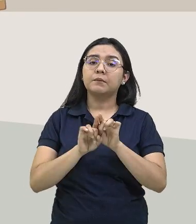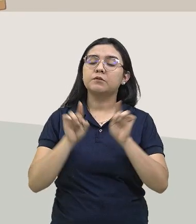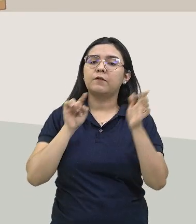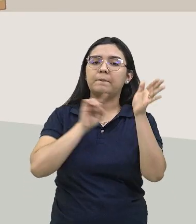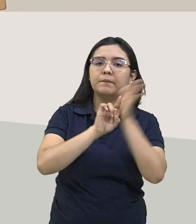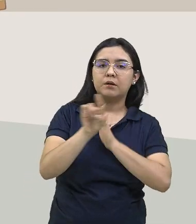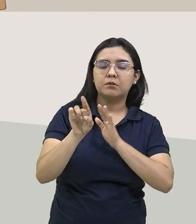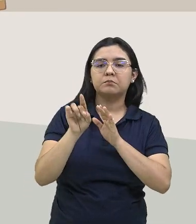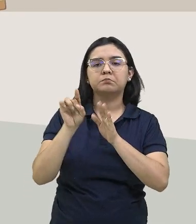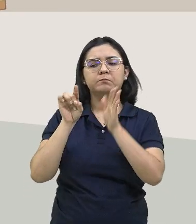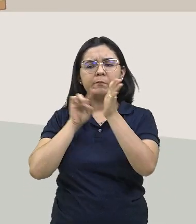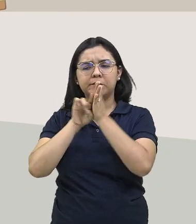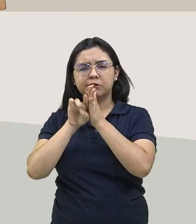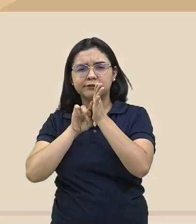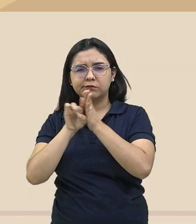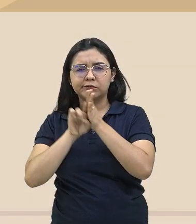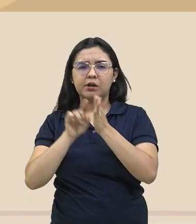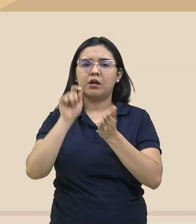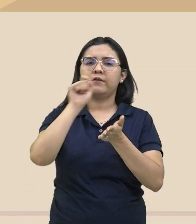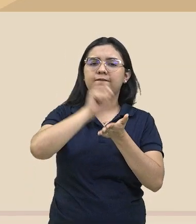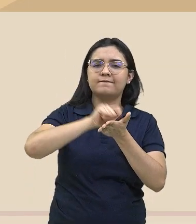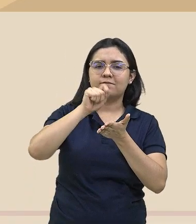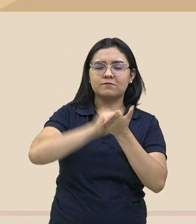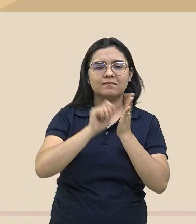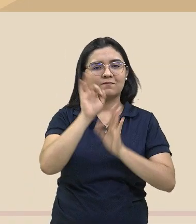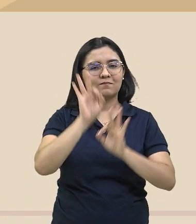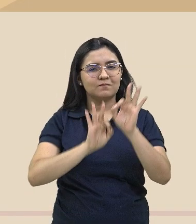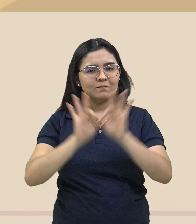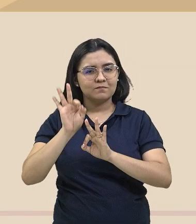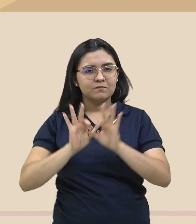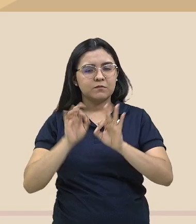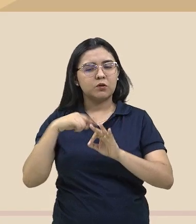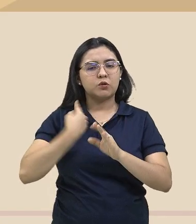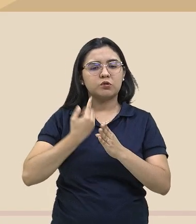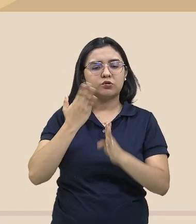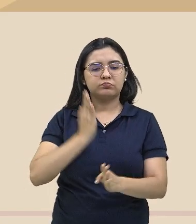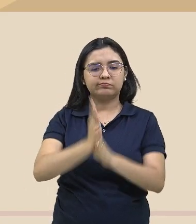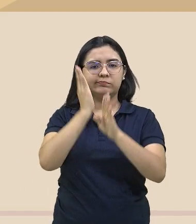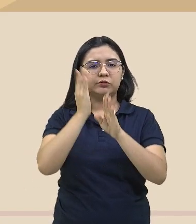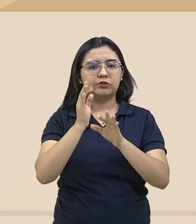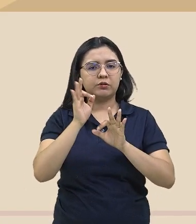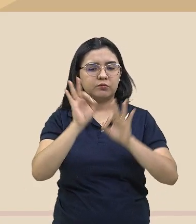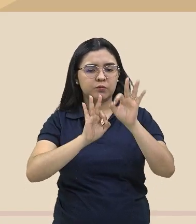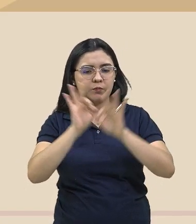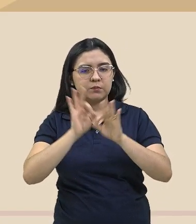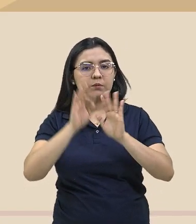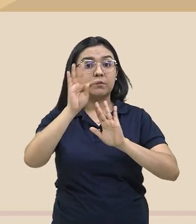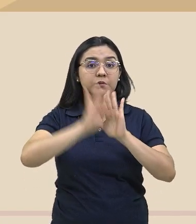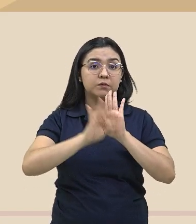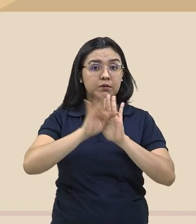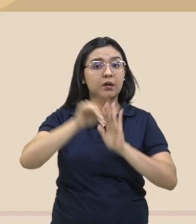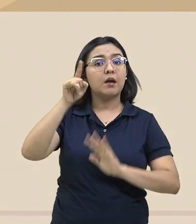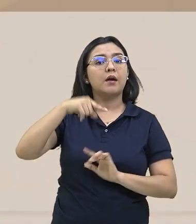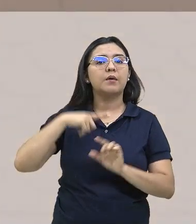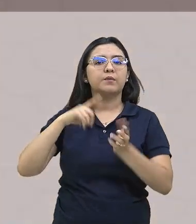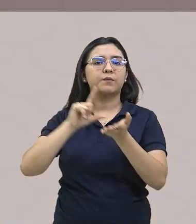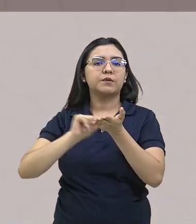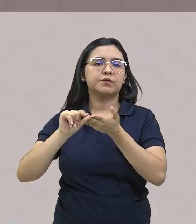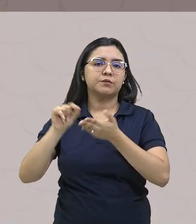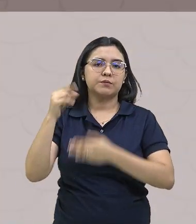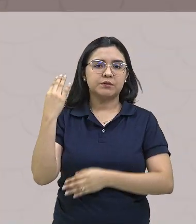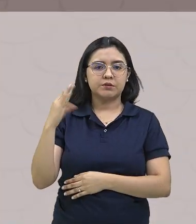perguntas, pesquisamos, anotamos e organizamos nossas descobertas em um texto, estamos fazendo um artigo